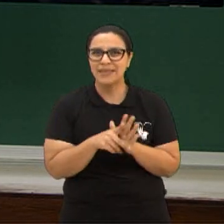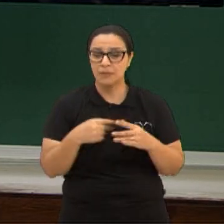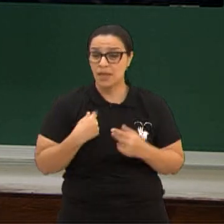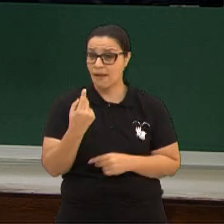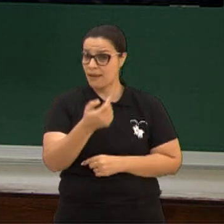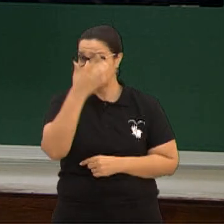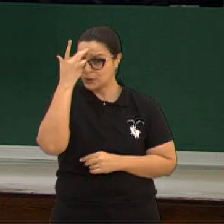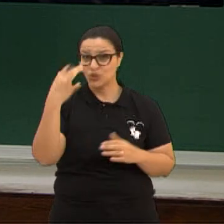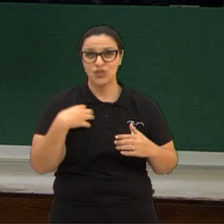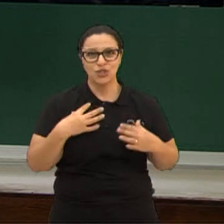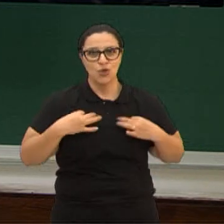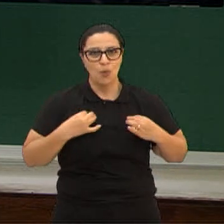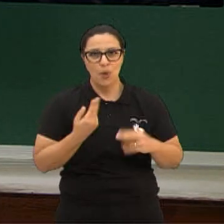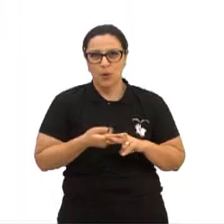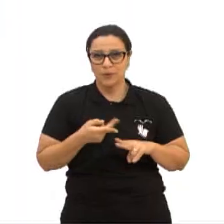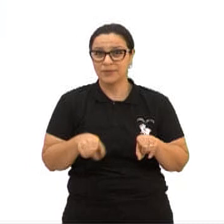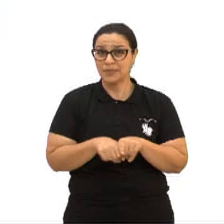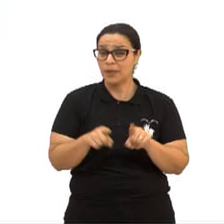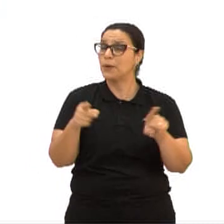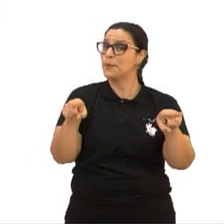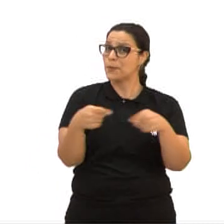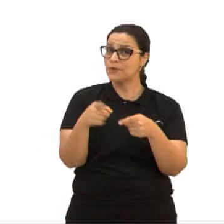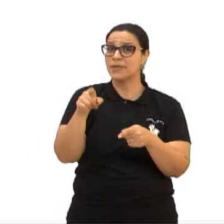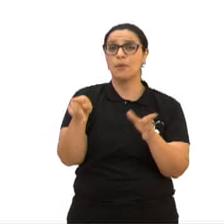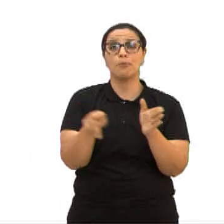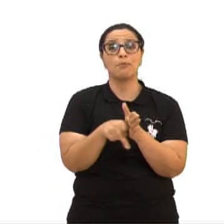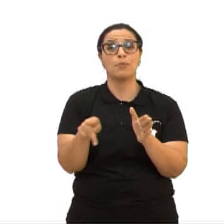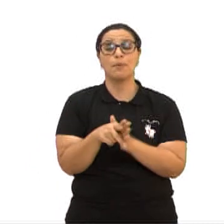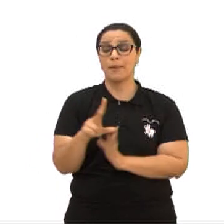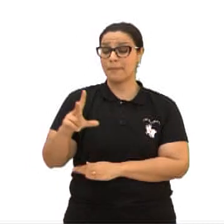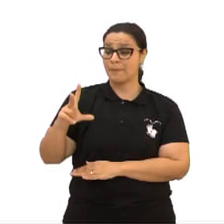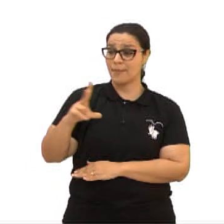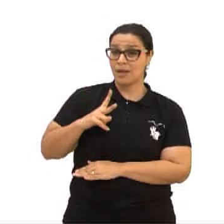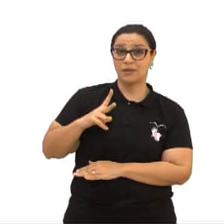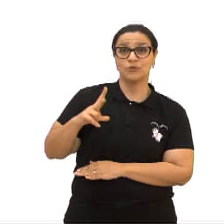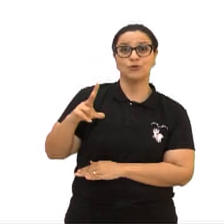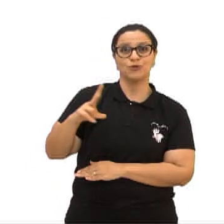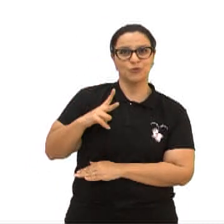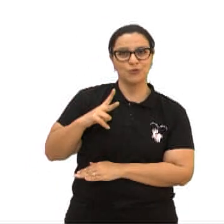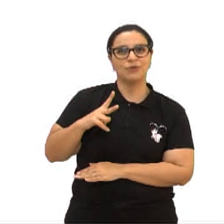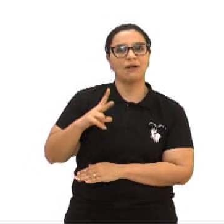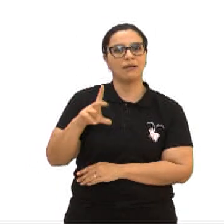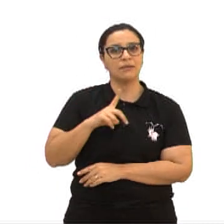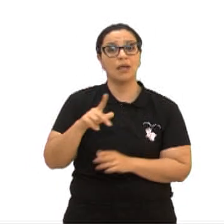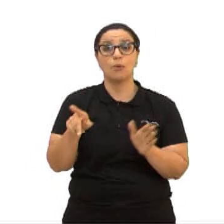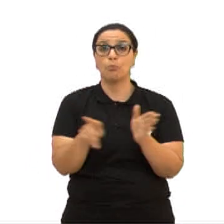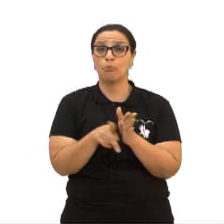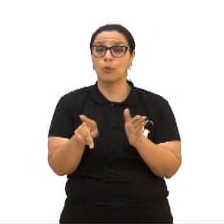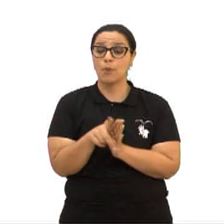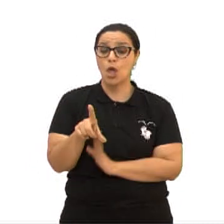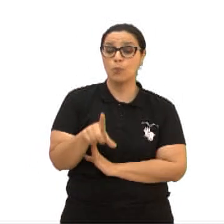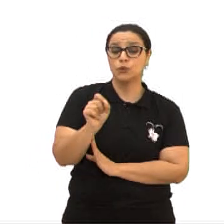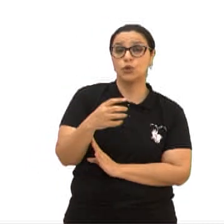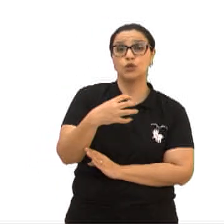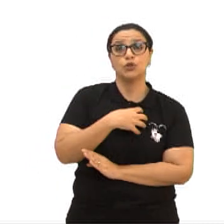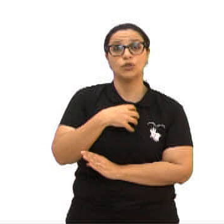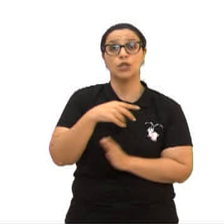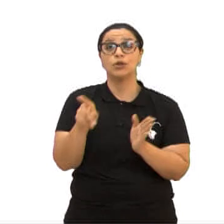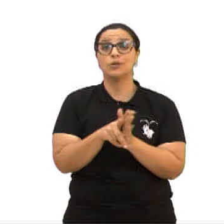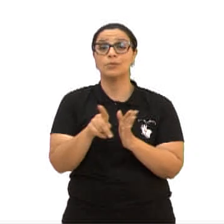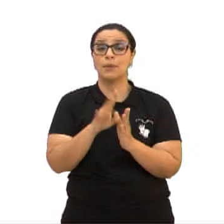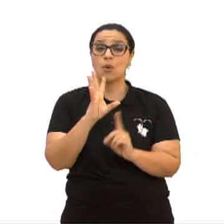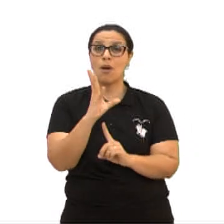tem? Olha só, estilo é algo pessoal, que ele está atrelado às escolhas que são feitas